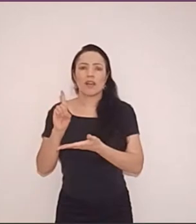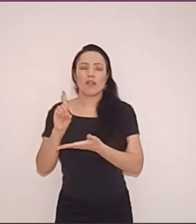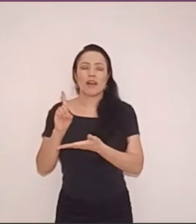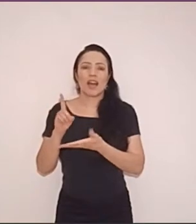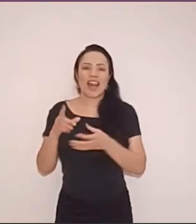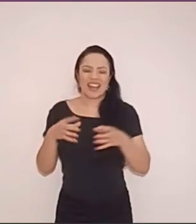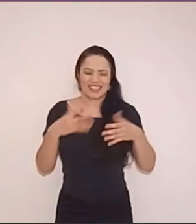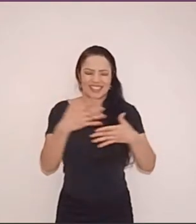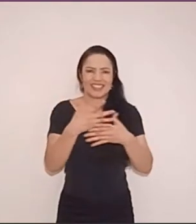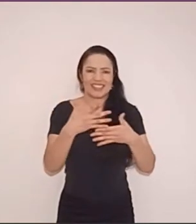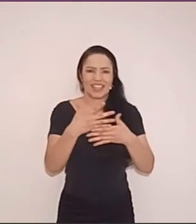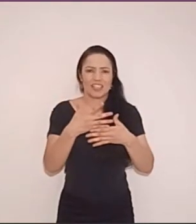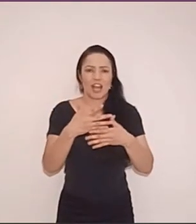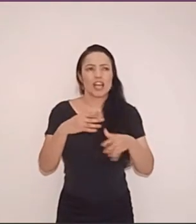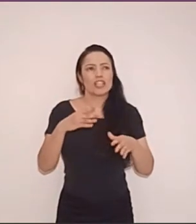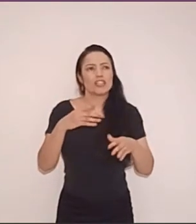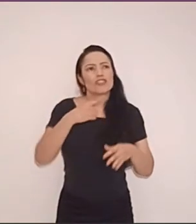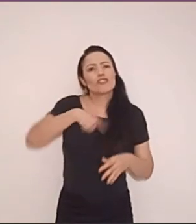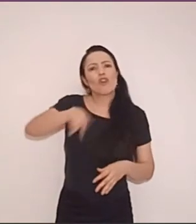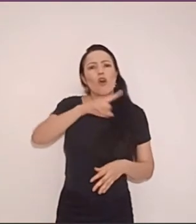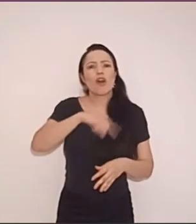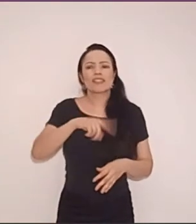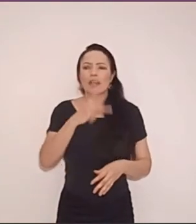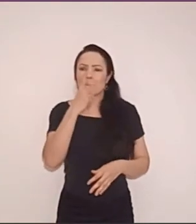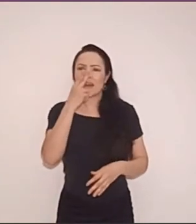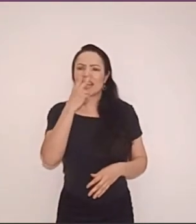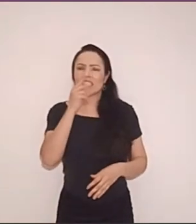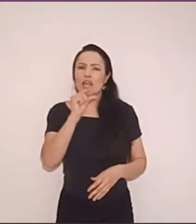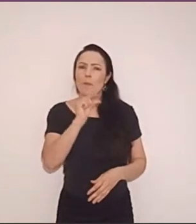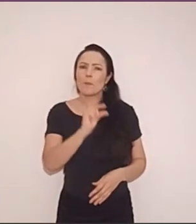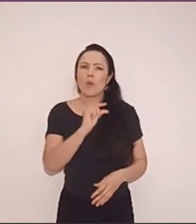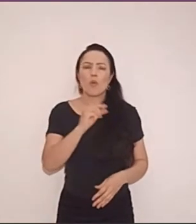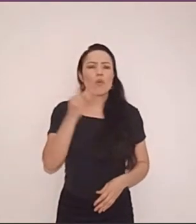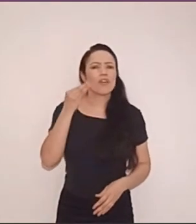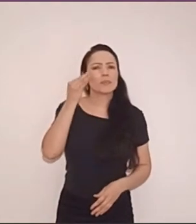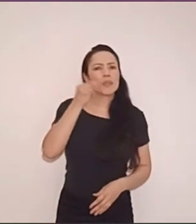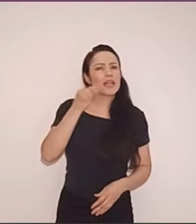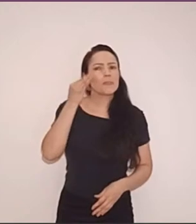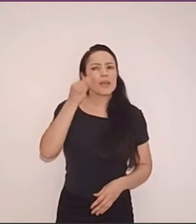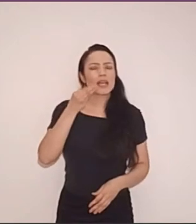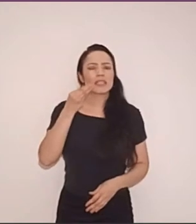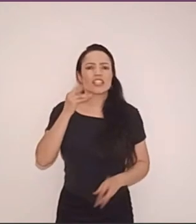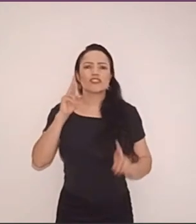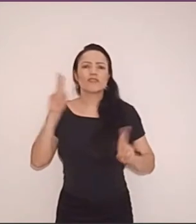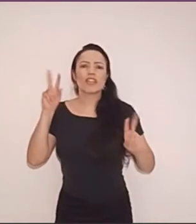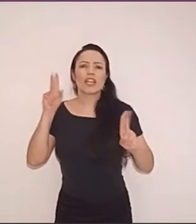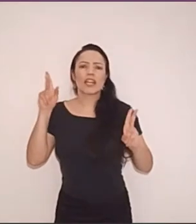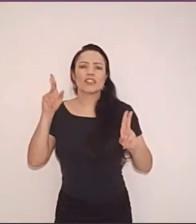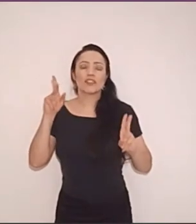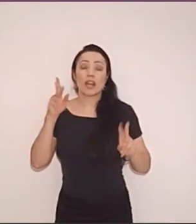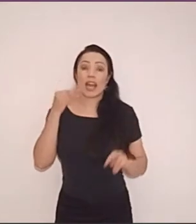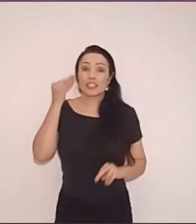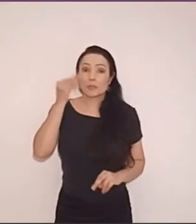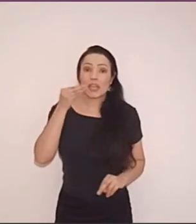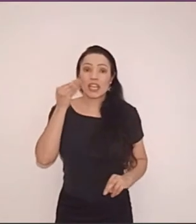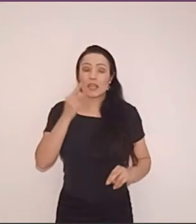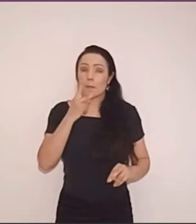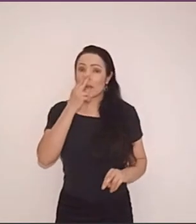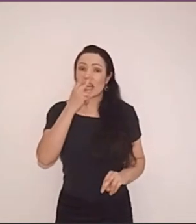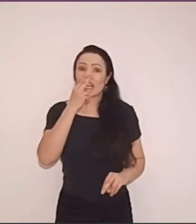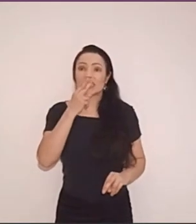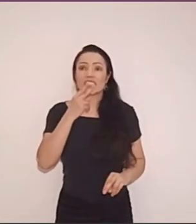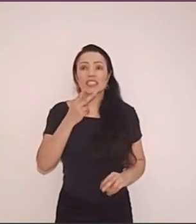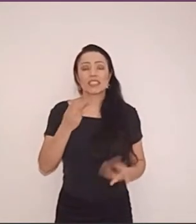viva nós temos menos oportunidade de experimentar e a nossa experiência ela fica muito